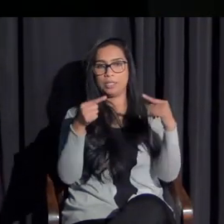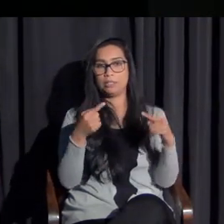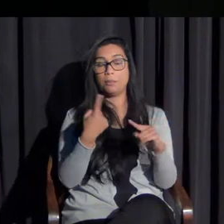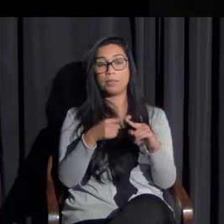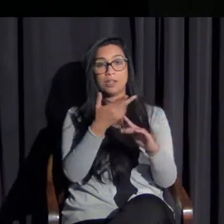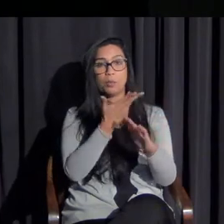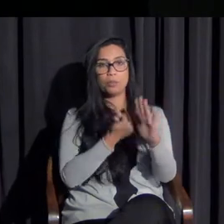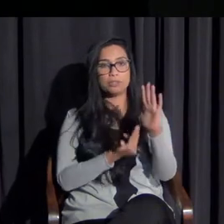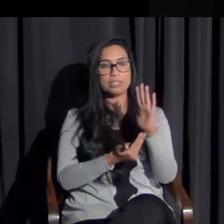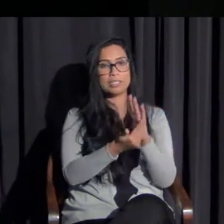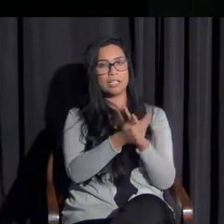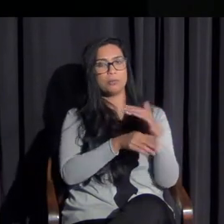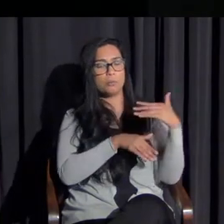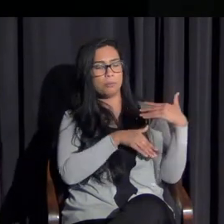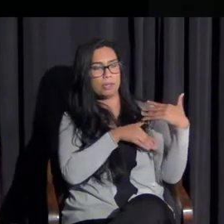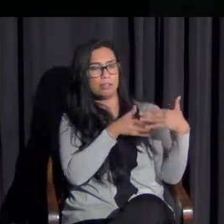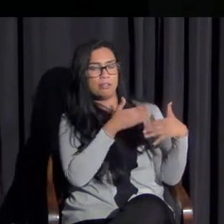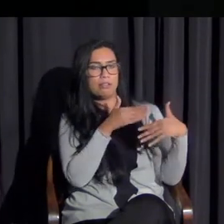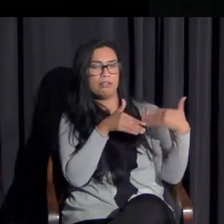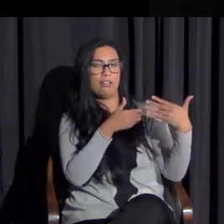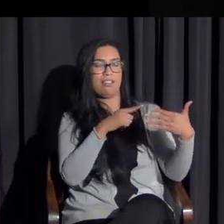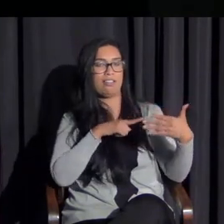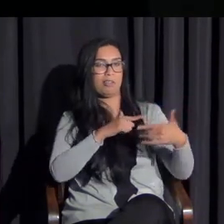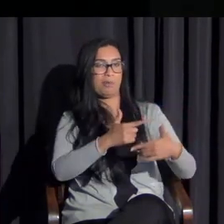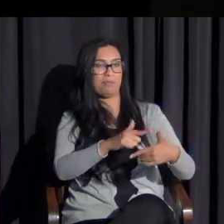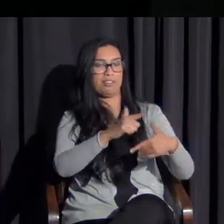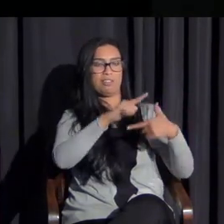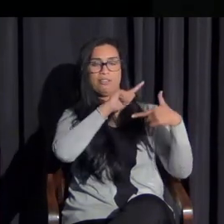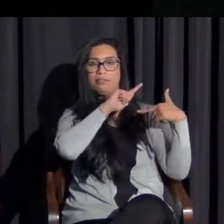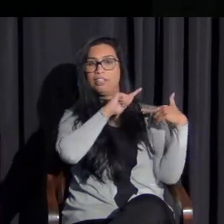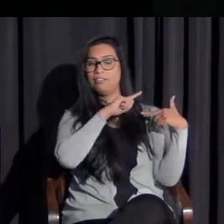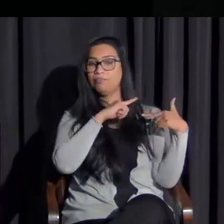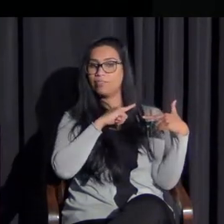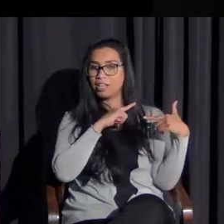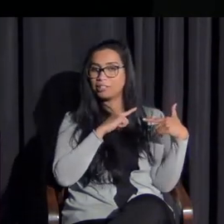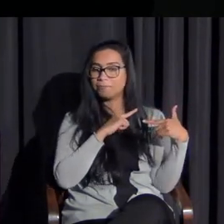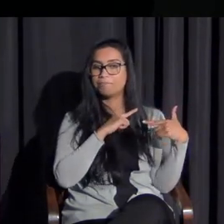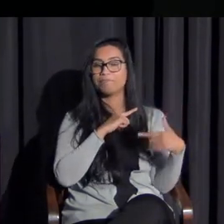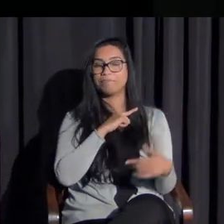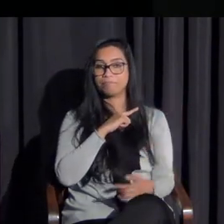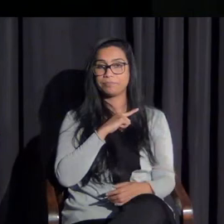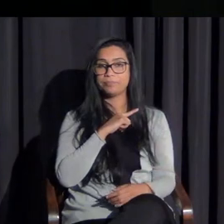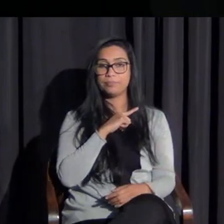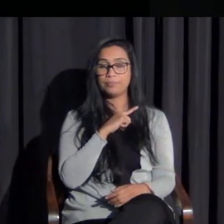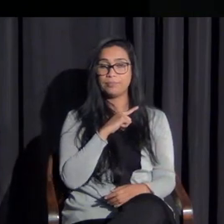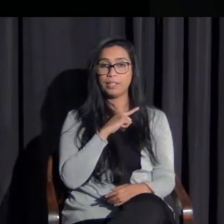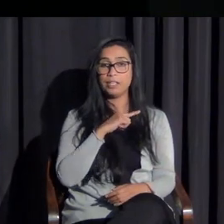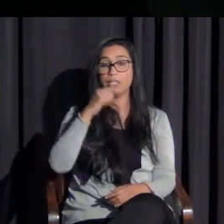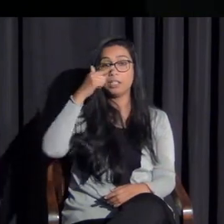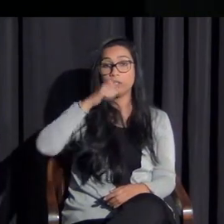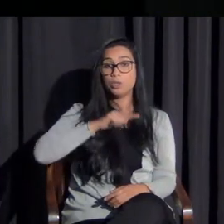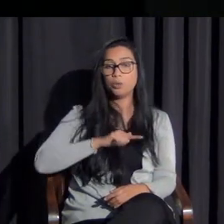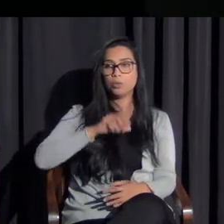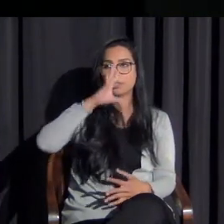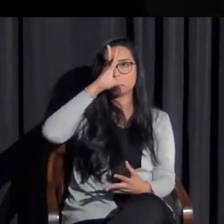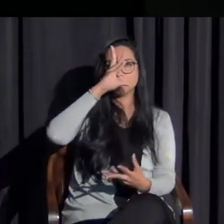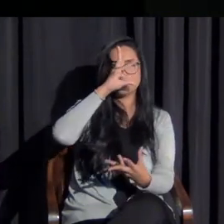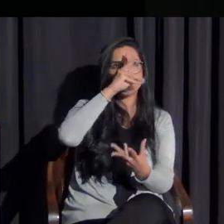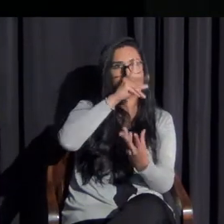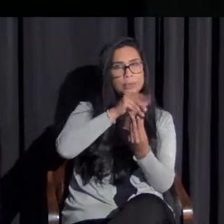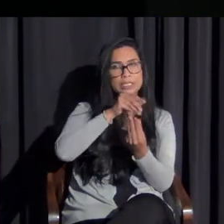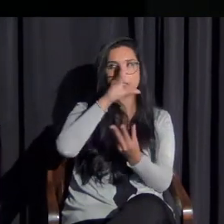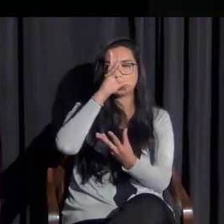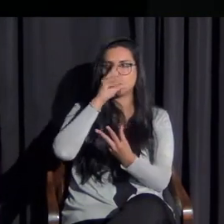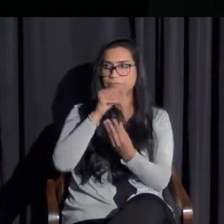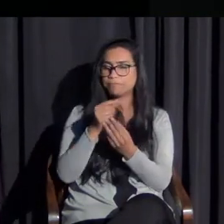me acompanhado, nossa senhora, estou ficando velhinha, e vou burilando, né, essa minha, ou as minhas compreensões